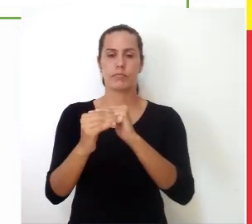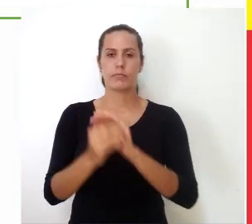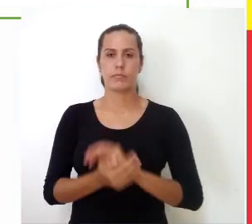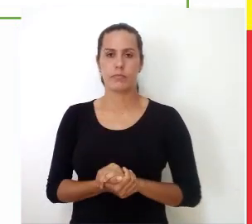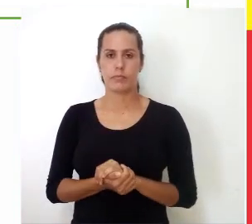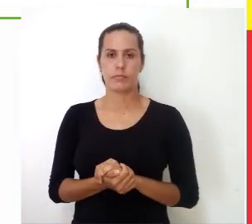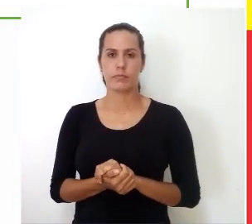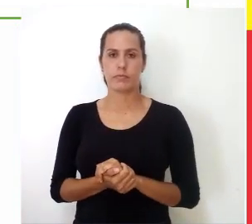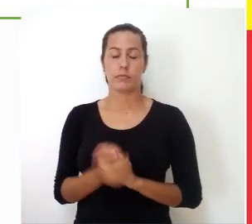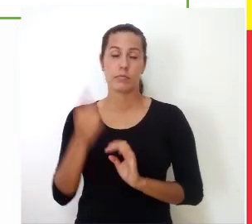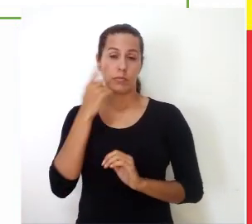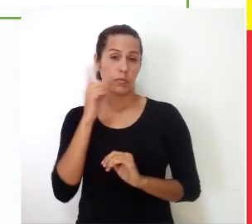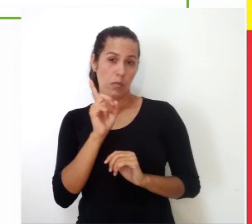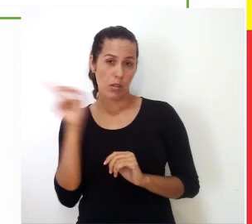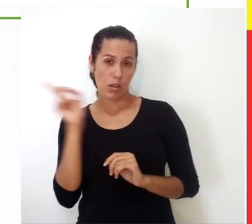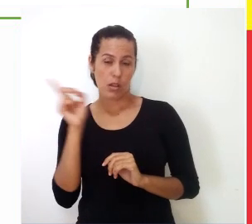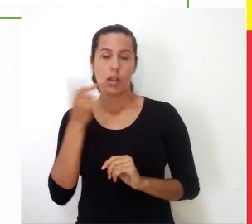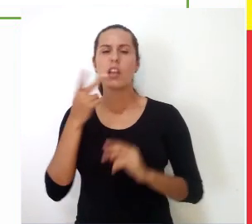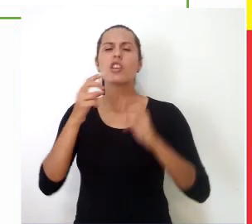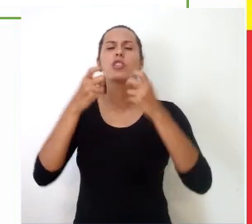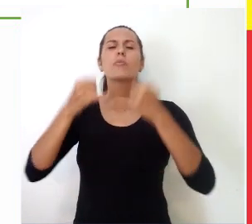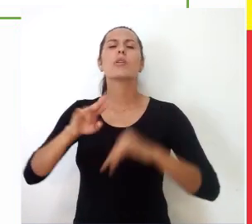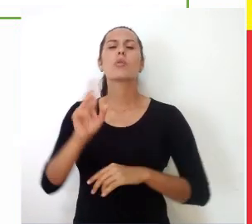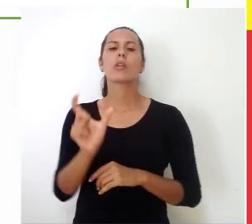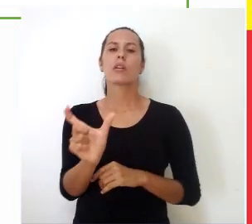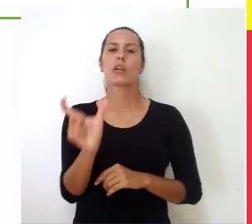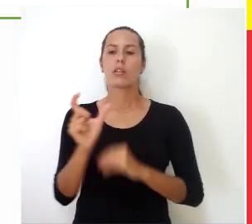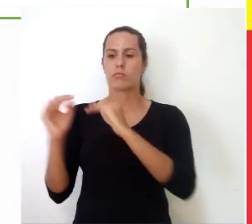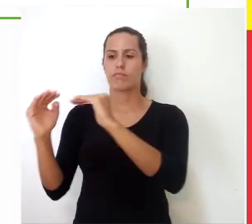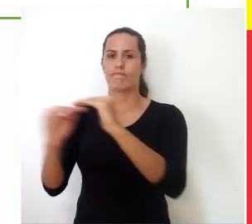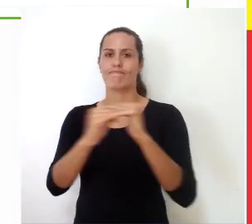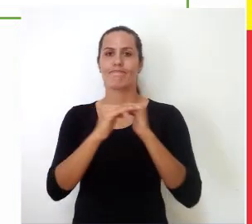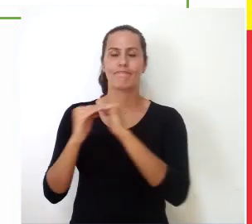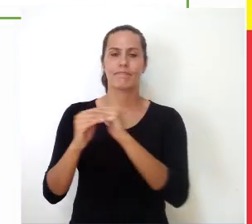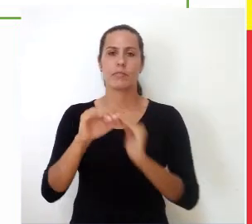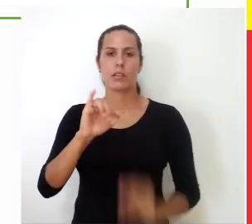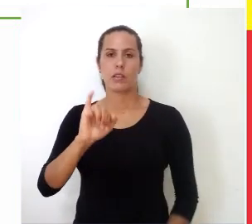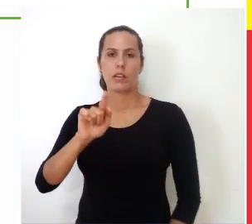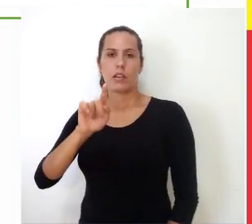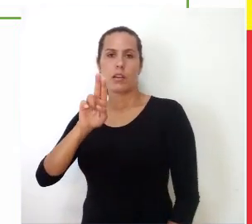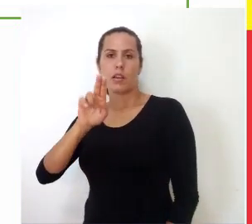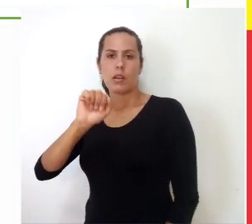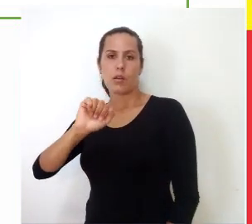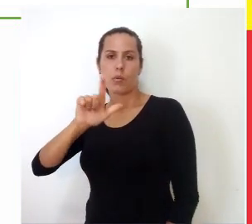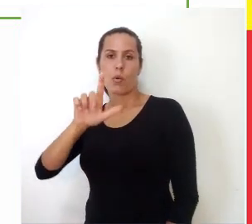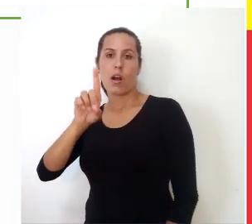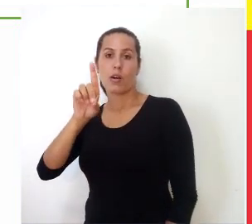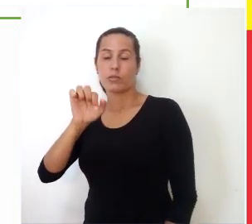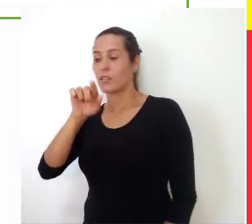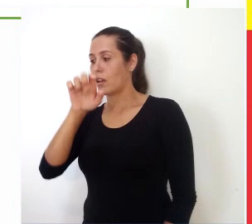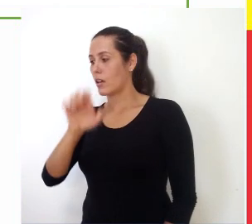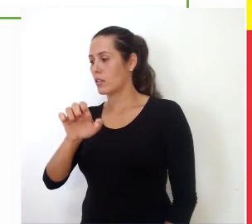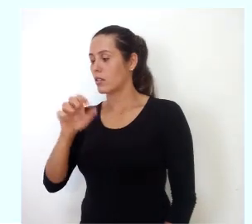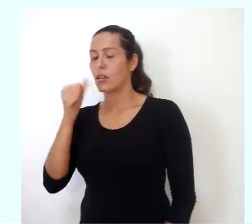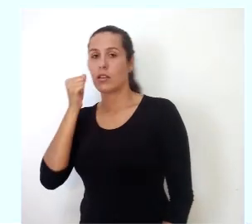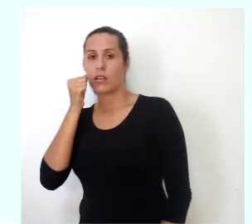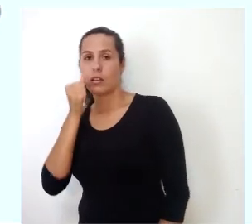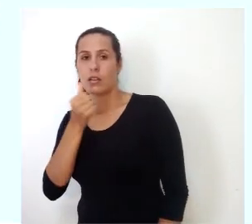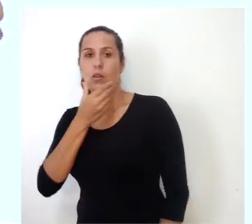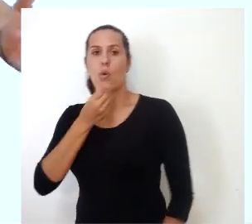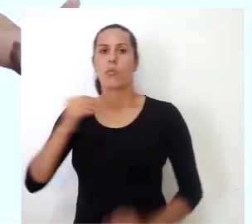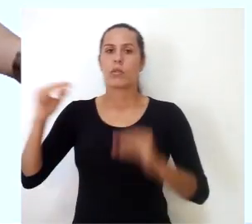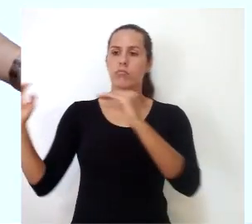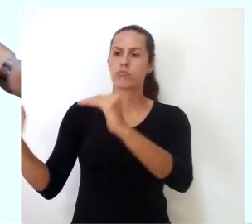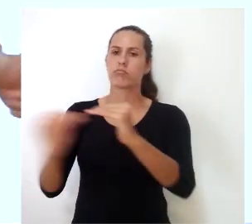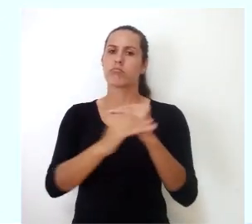nós temos aí o quê? A igualdade. No caso, eu coloquei aí o símbolo de um homem e de uma mulher, a igualdade. Então, no caso, o que é